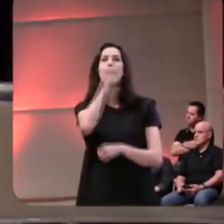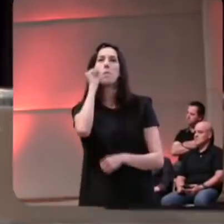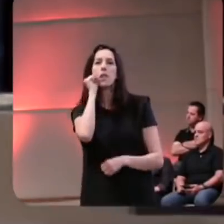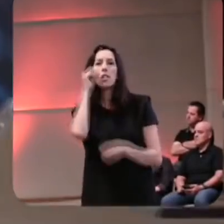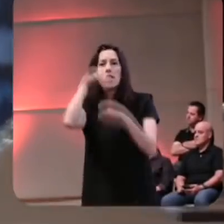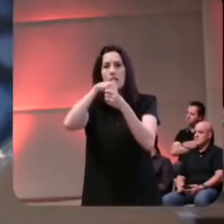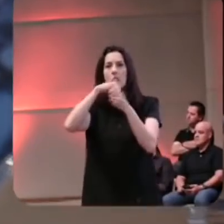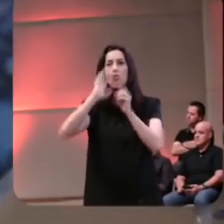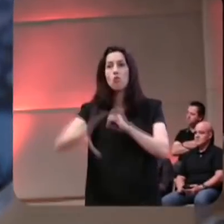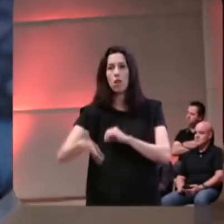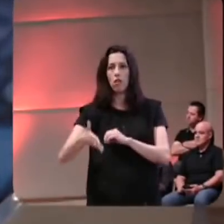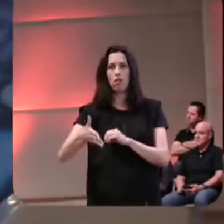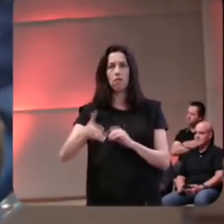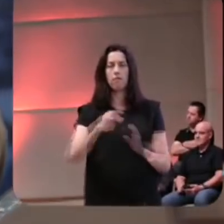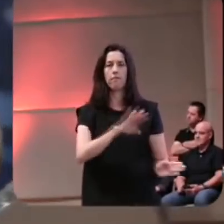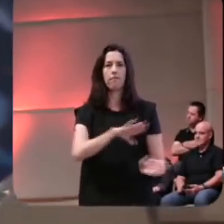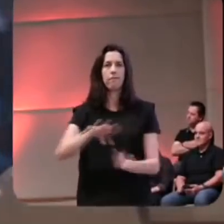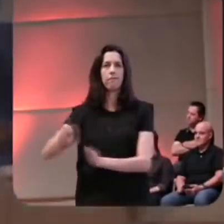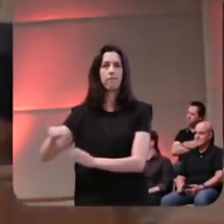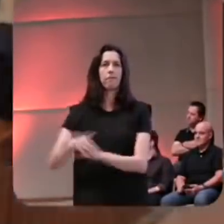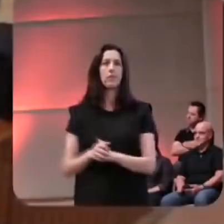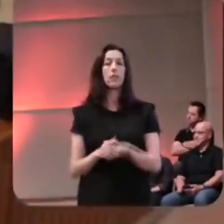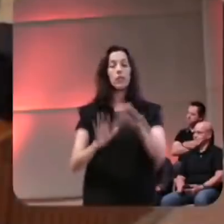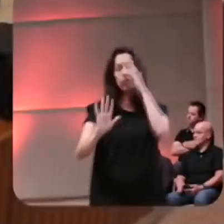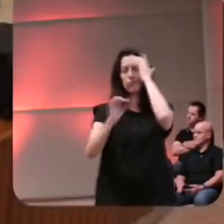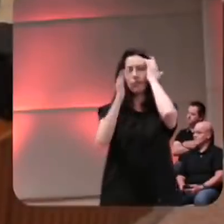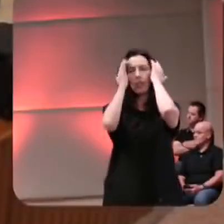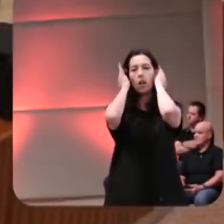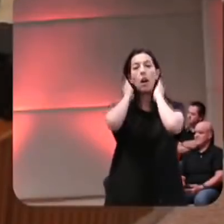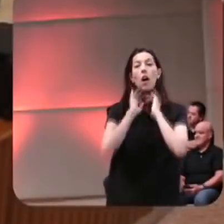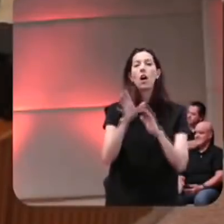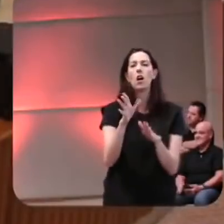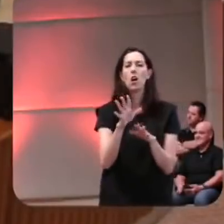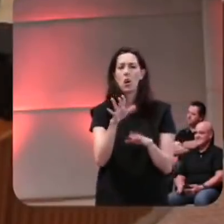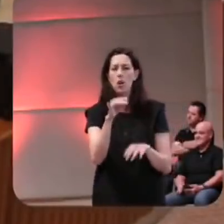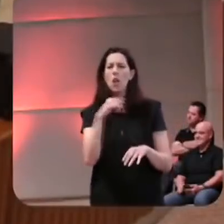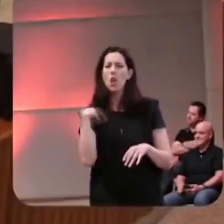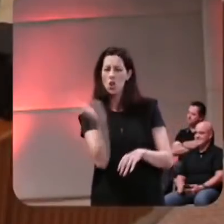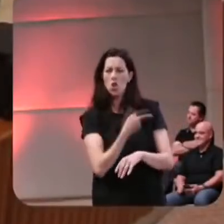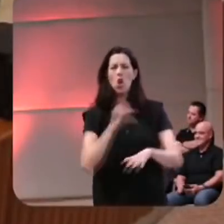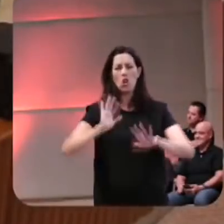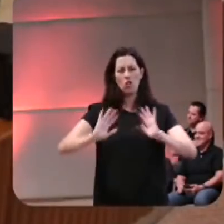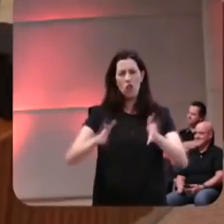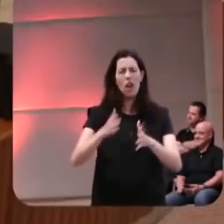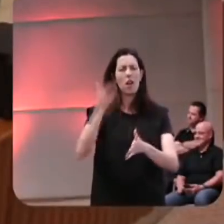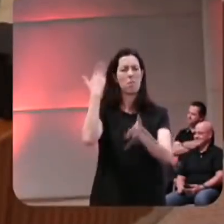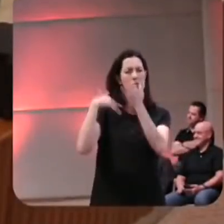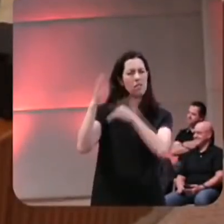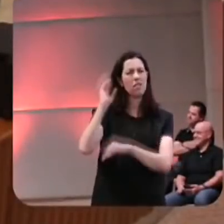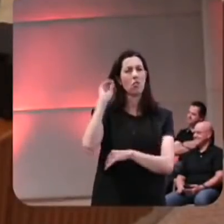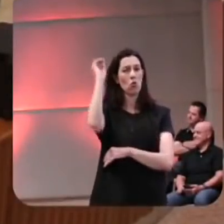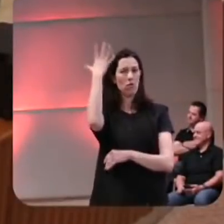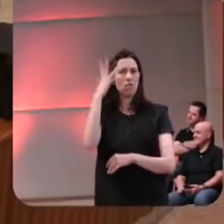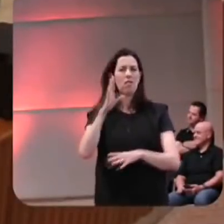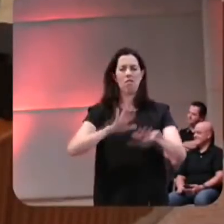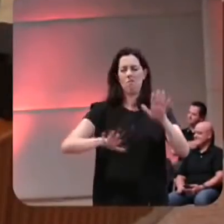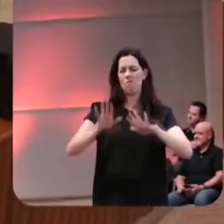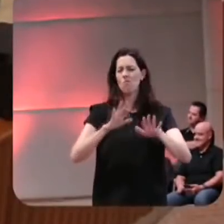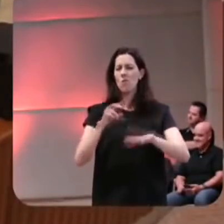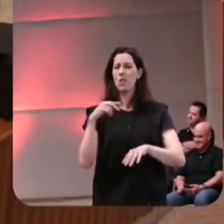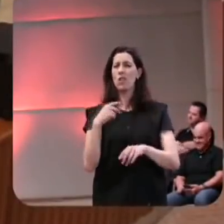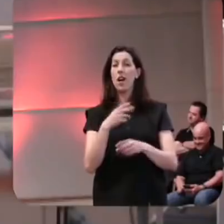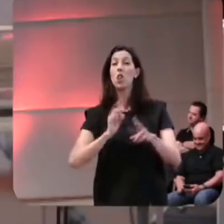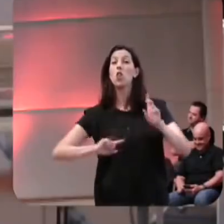isso. Eu estou procurando o meu óculos, e adivinha onde está o meu óculos? Ou na testa, ou aqui já, eu